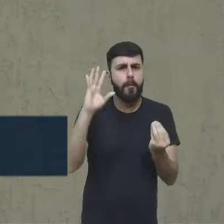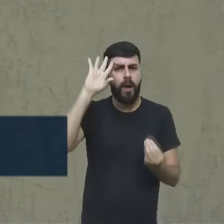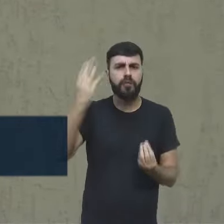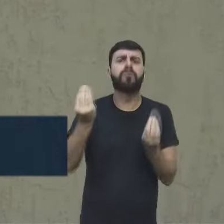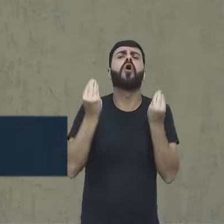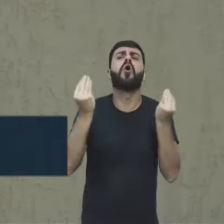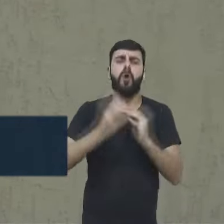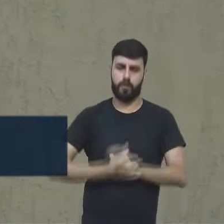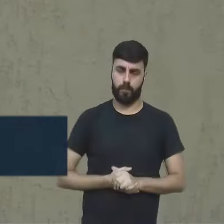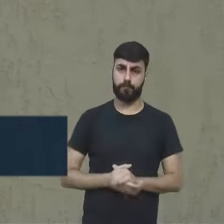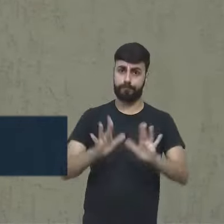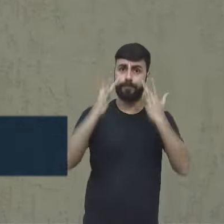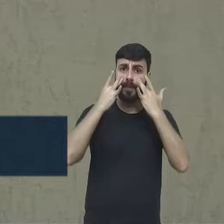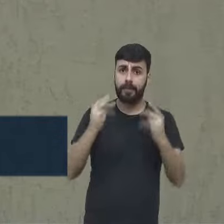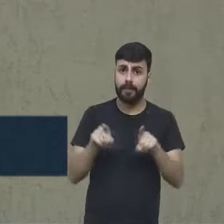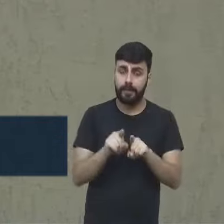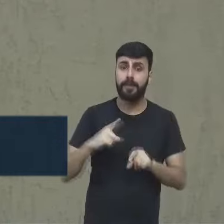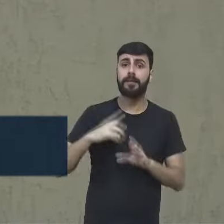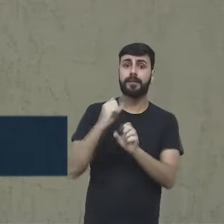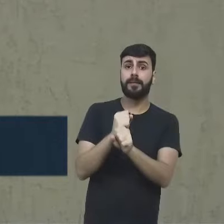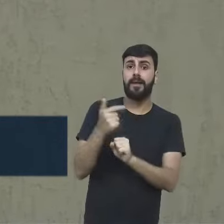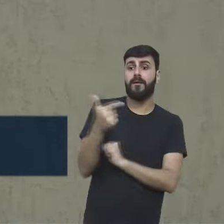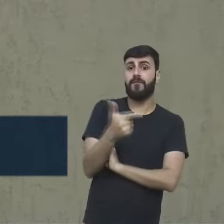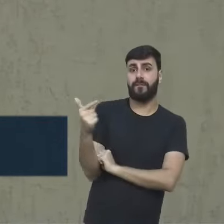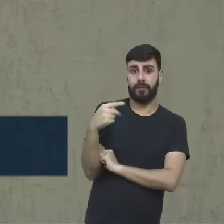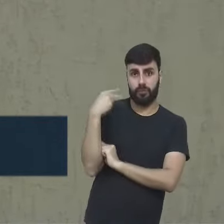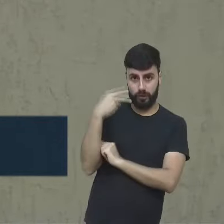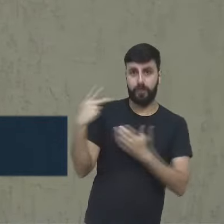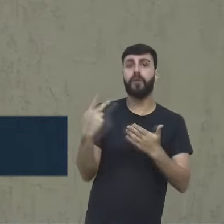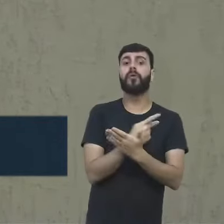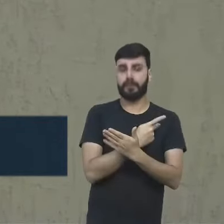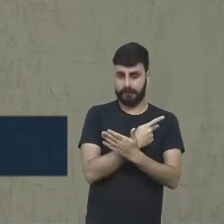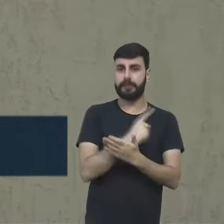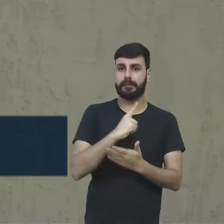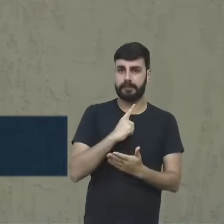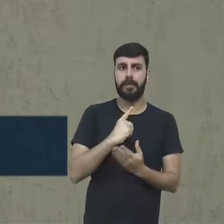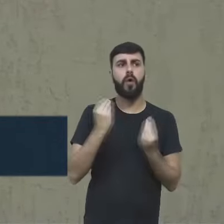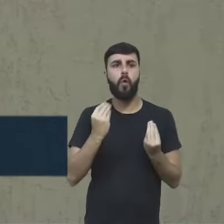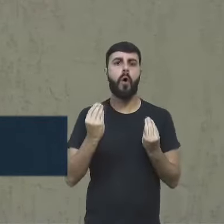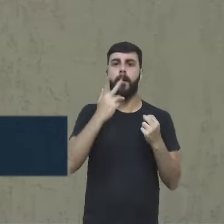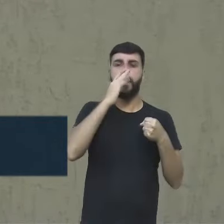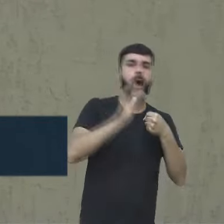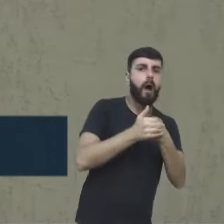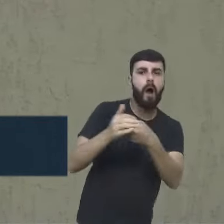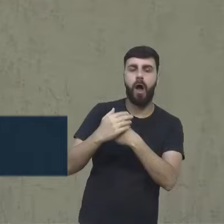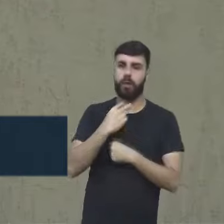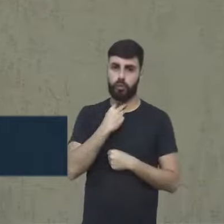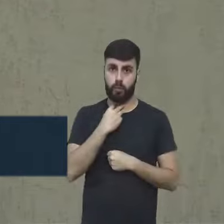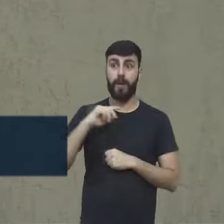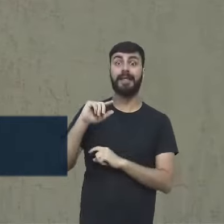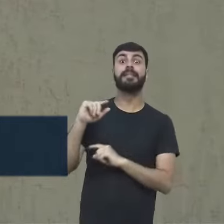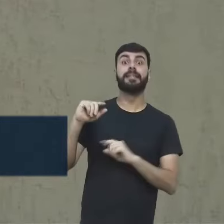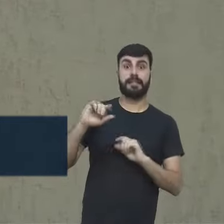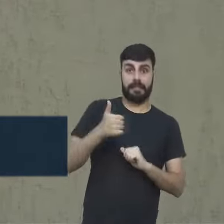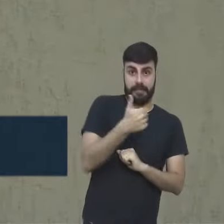que vem e eu chamo atenção aqui que tem 22 vereadores envolvidos nessa discussão não pode esconder e omitir os sete